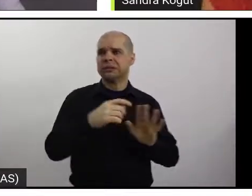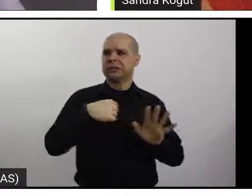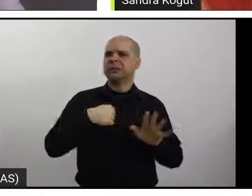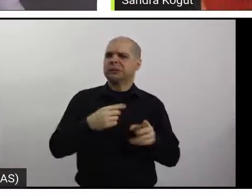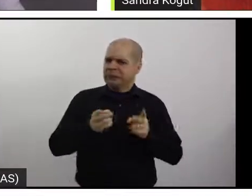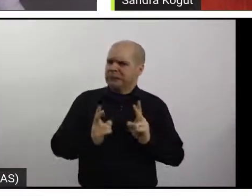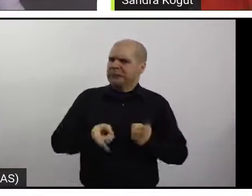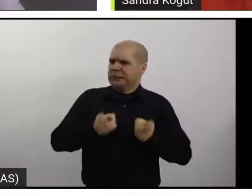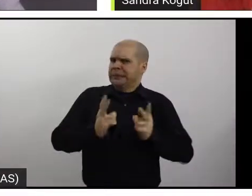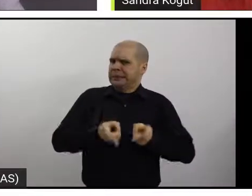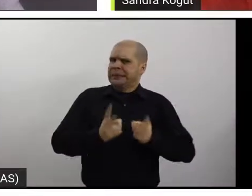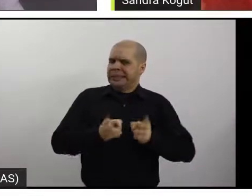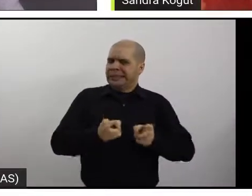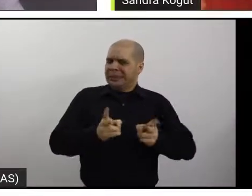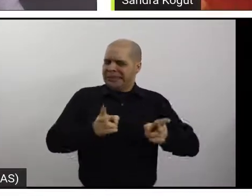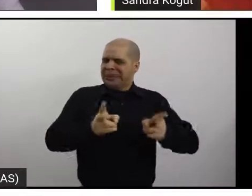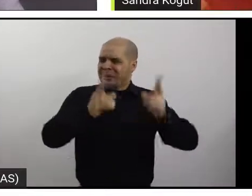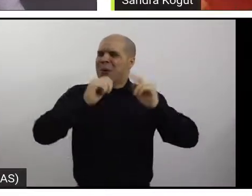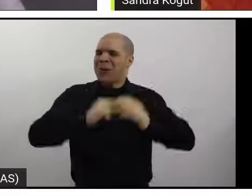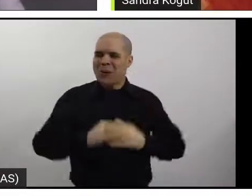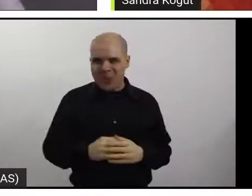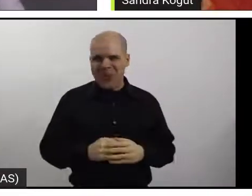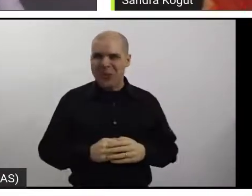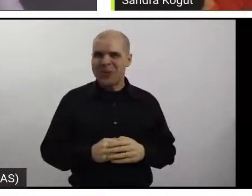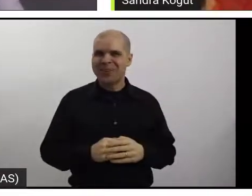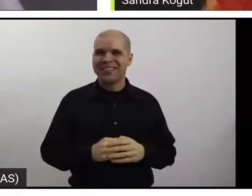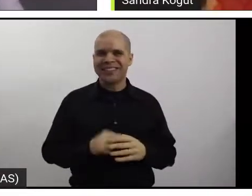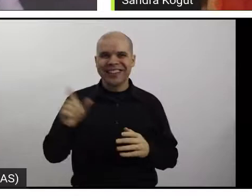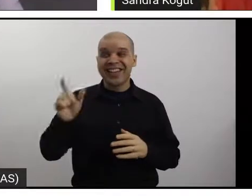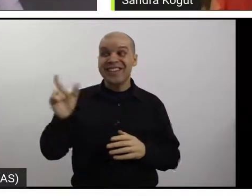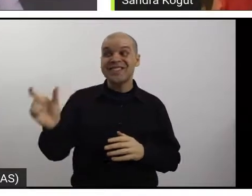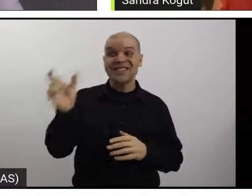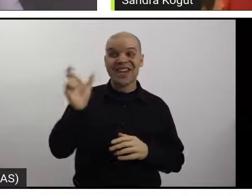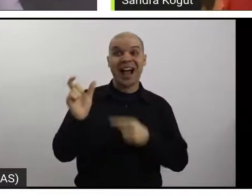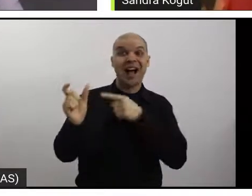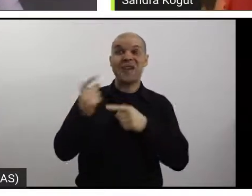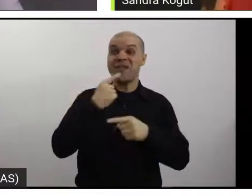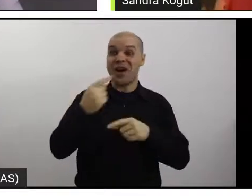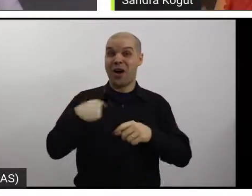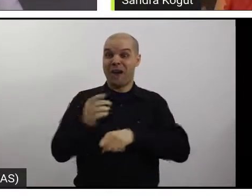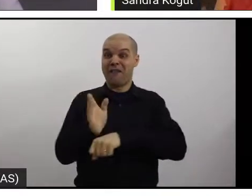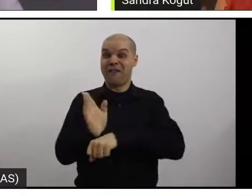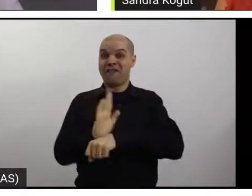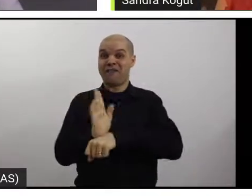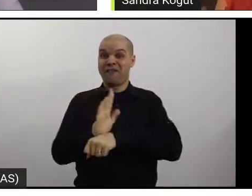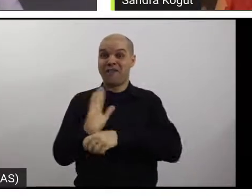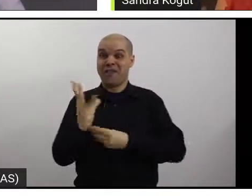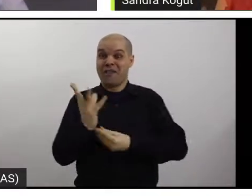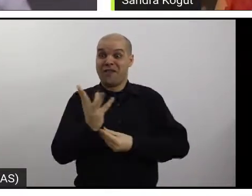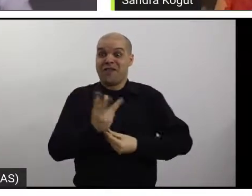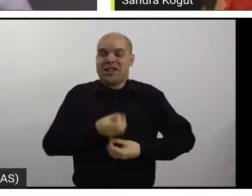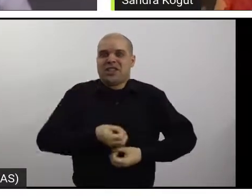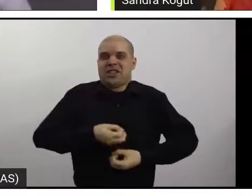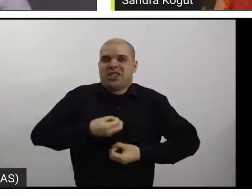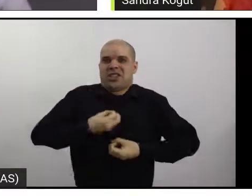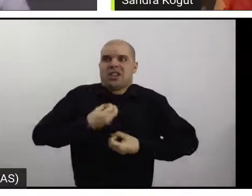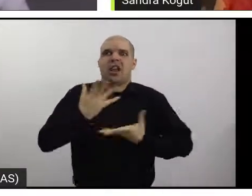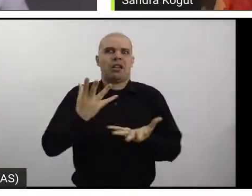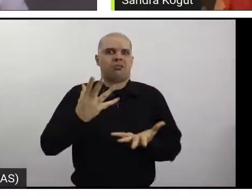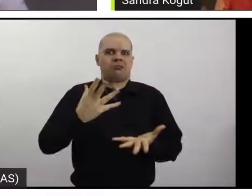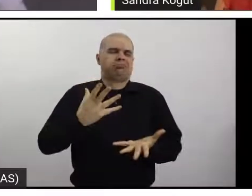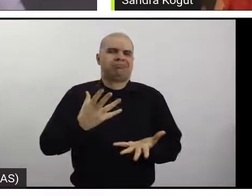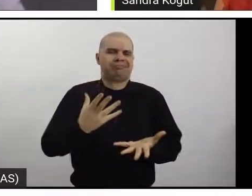essa frase aí que você citou, é engraçado para mim, porque, por exemplo, quando me perguntam hoje por que eu faço cinema,